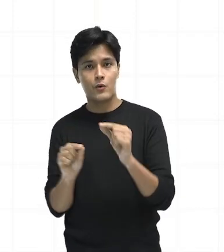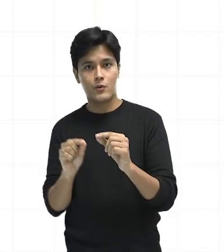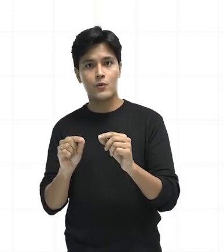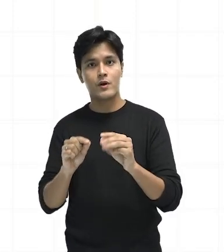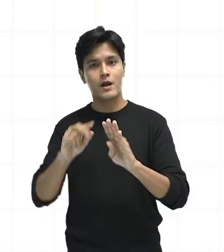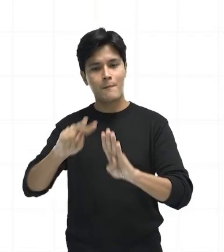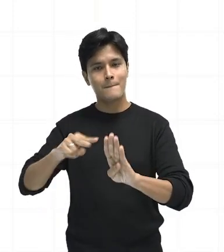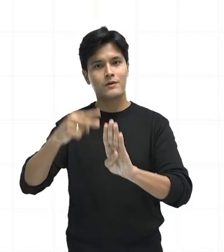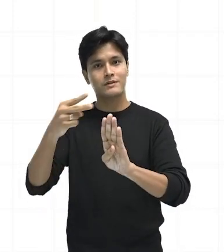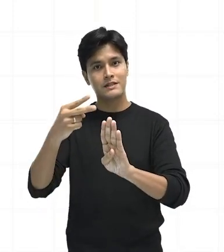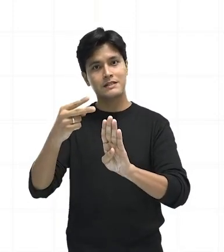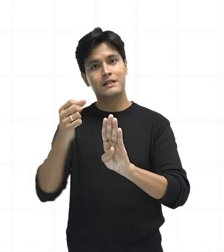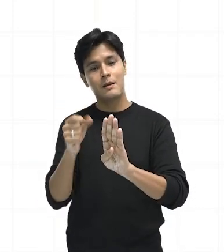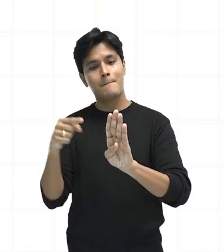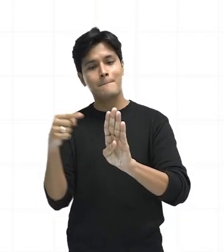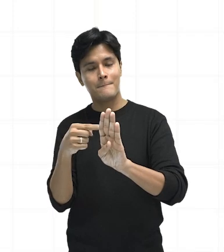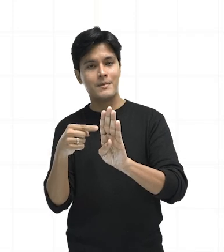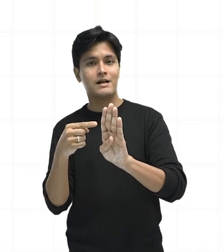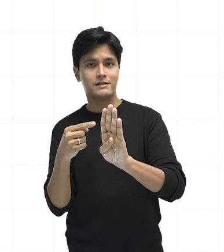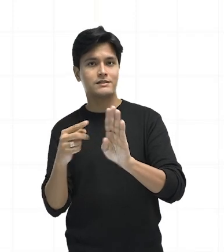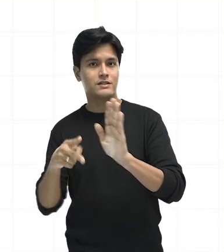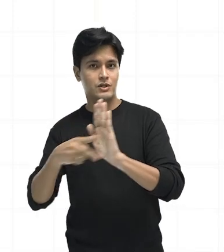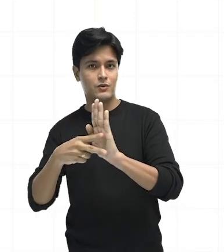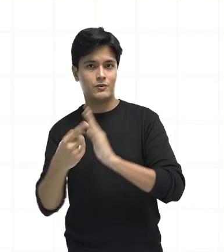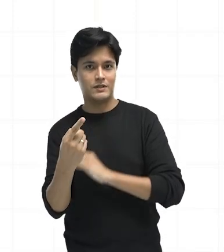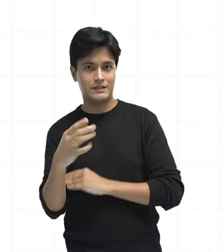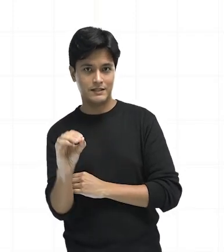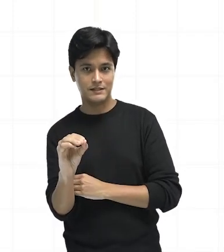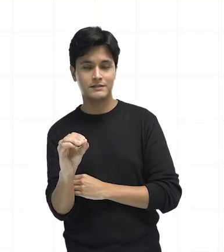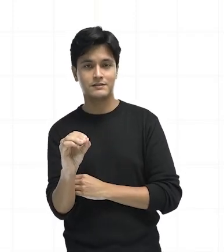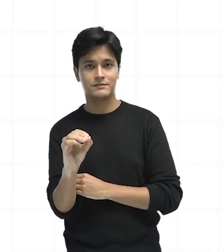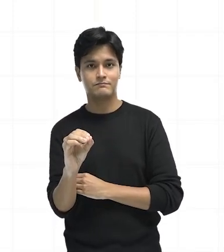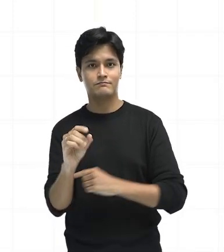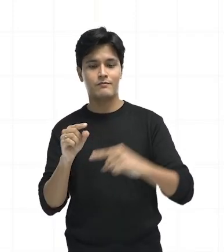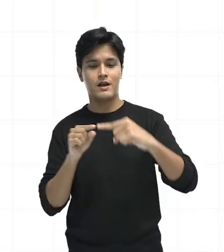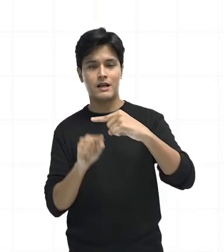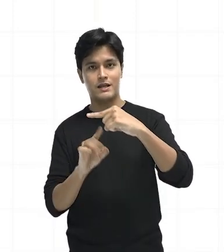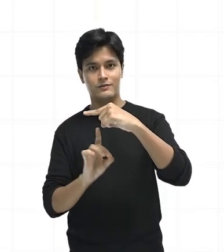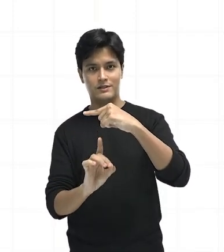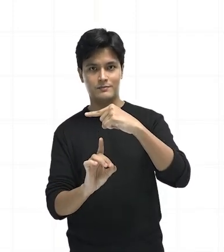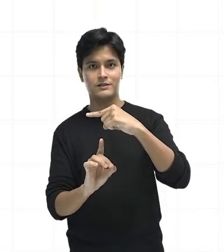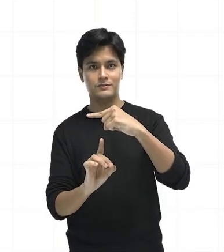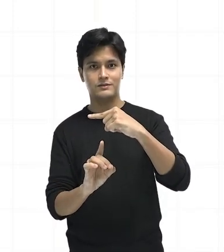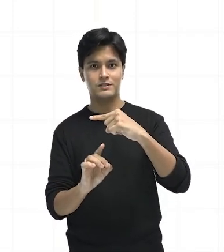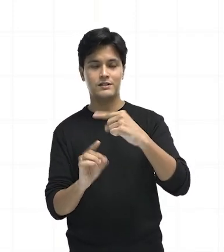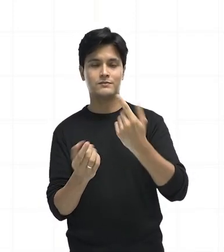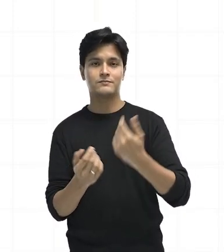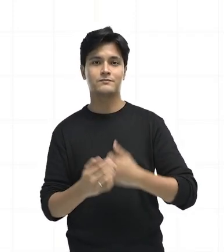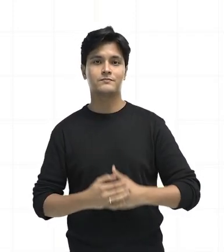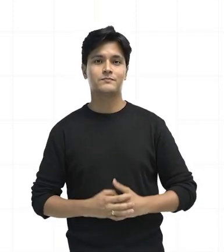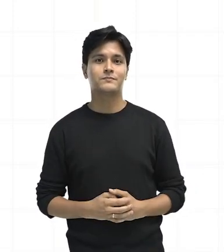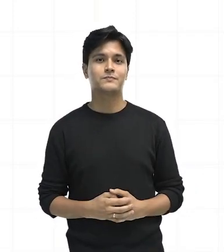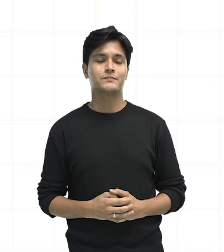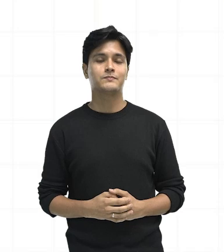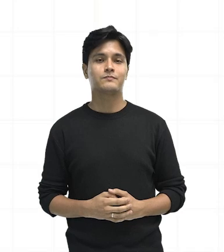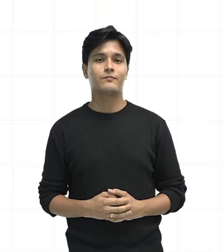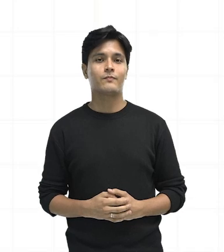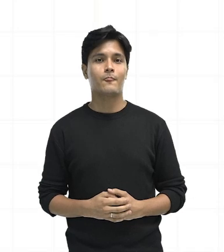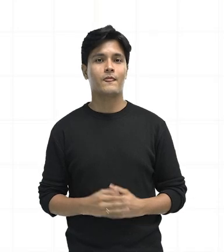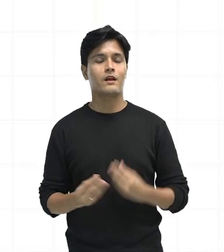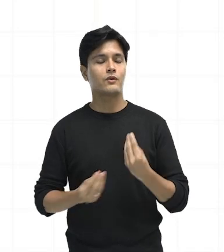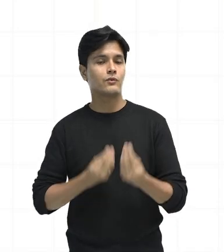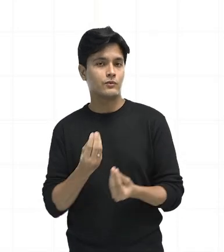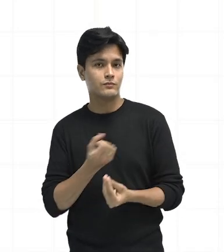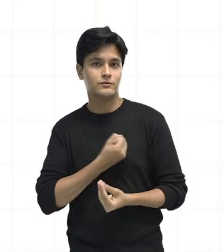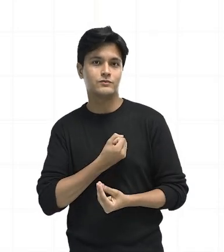base 10, tá, no denominador. Ou seja, devemos colocar os números, né, no caso o